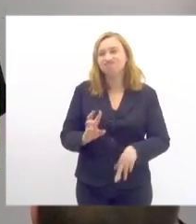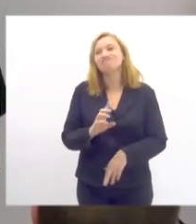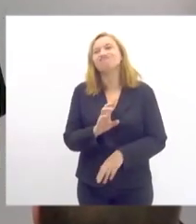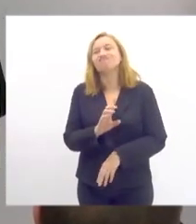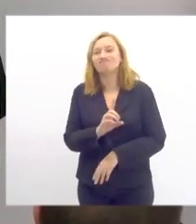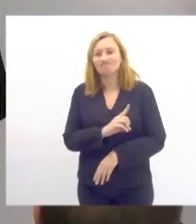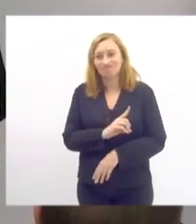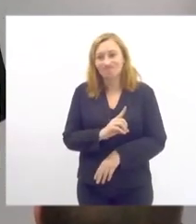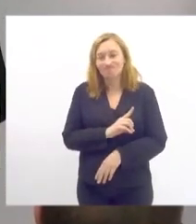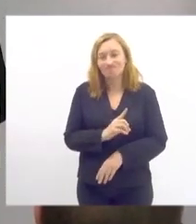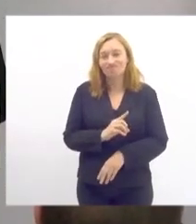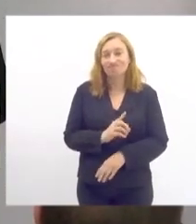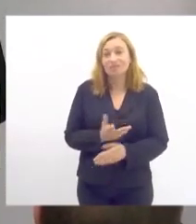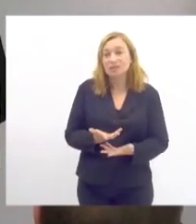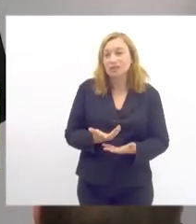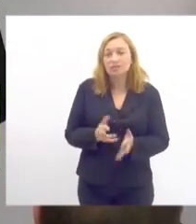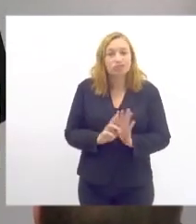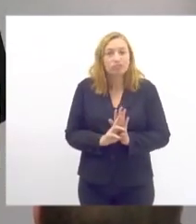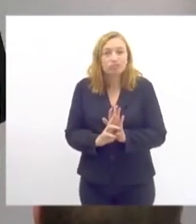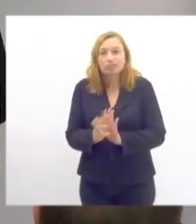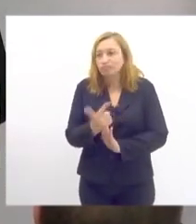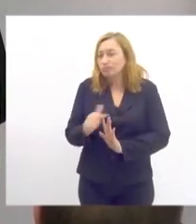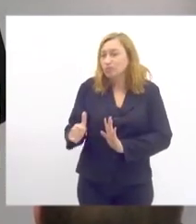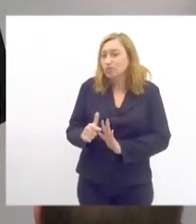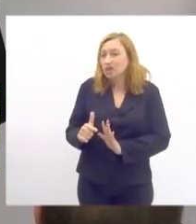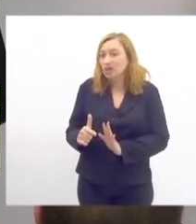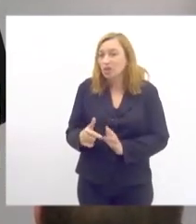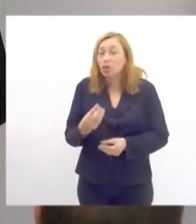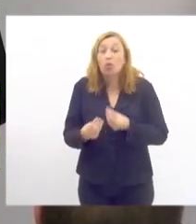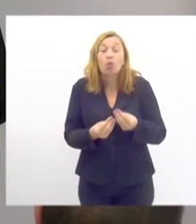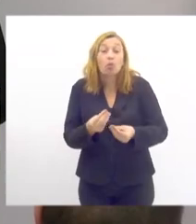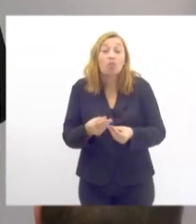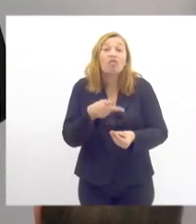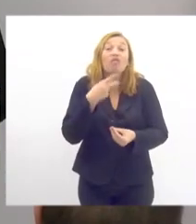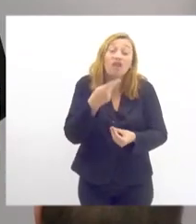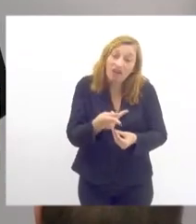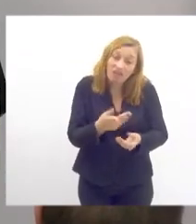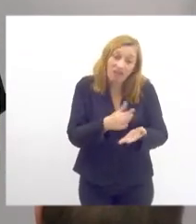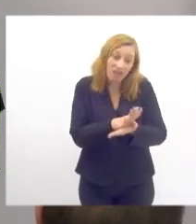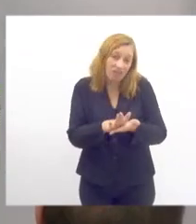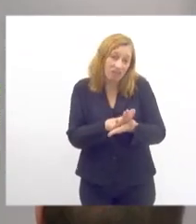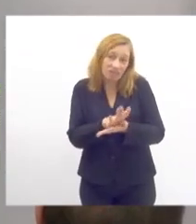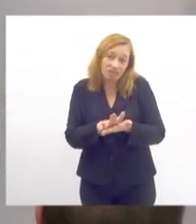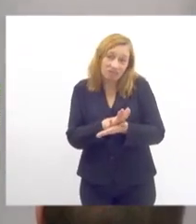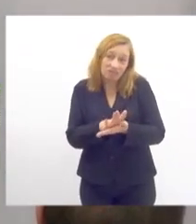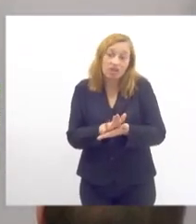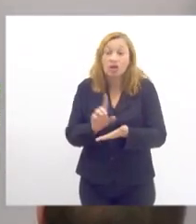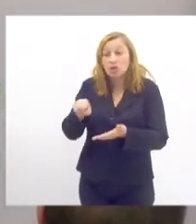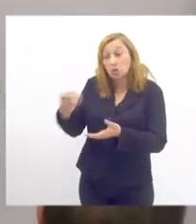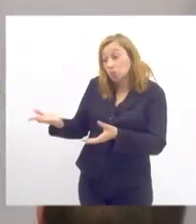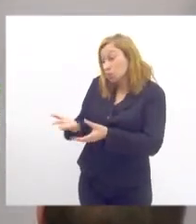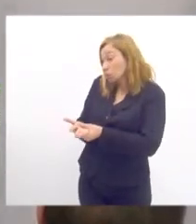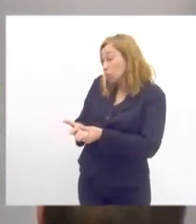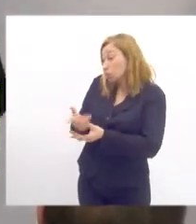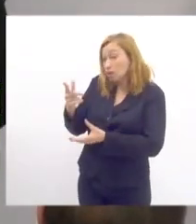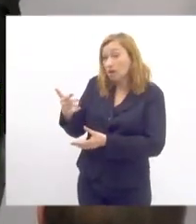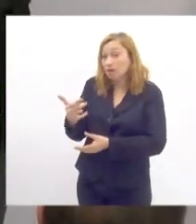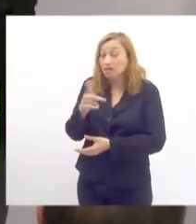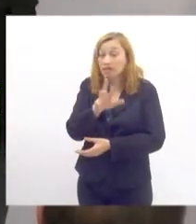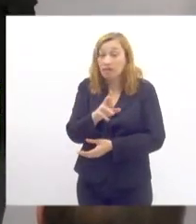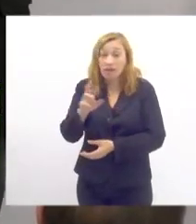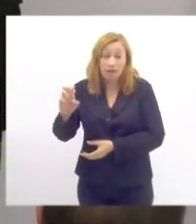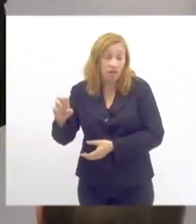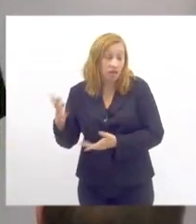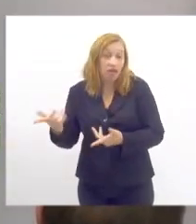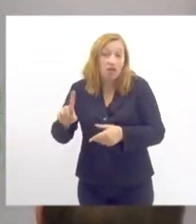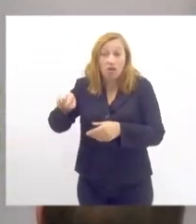Casa Civil. Se a gente não tem representante, eles não têm nem como falar nada. A gente tem outros processos lá, como o DEA, que está lá